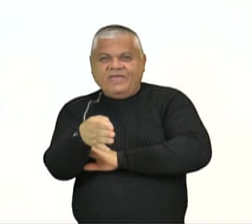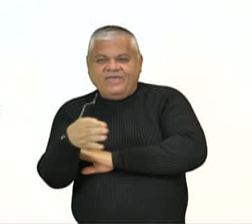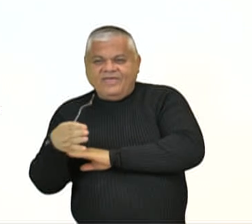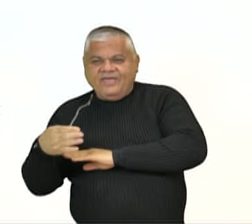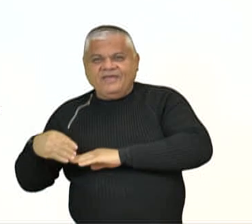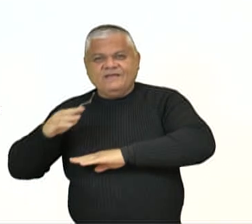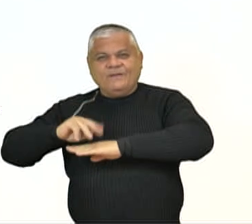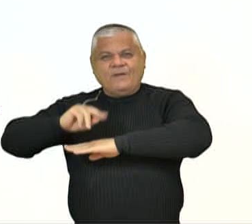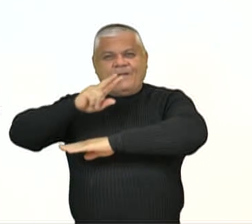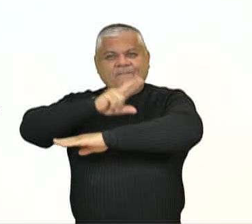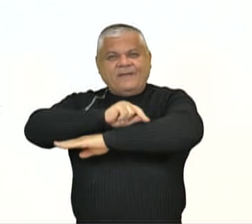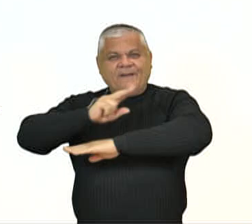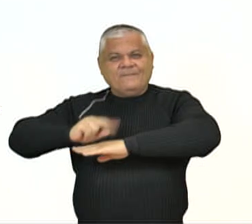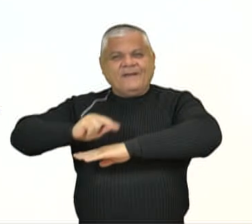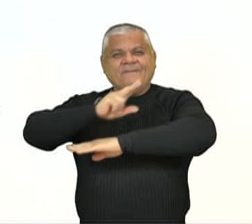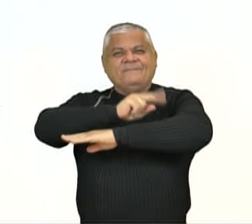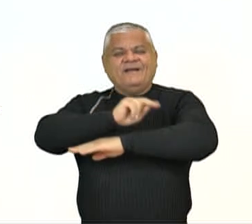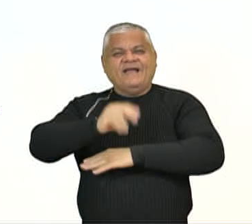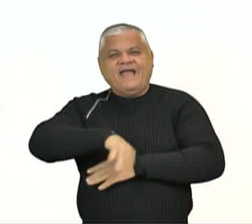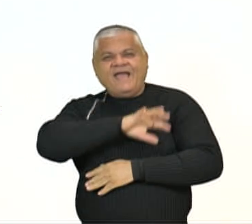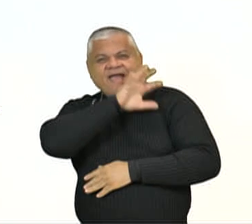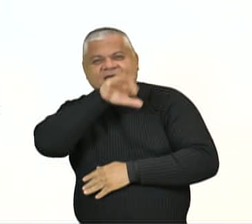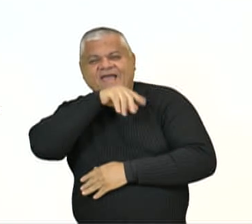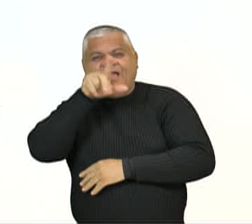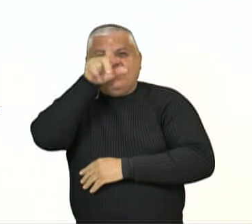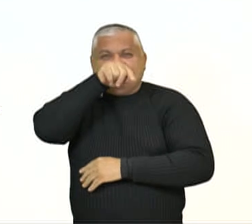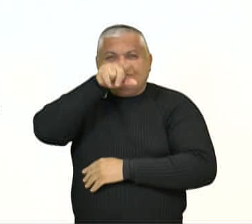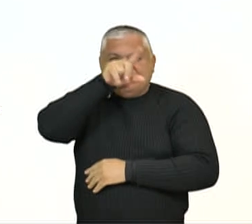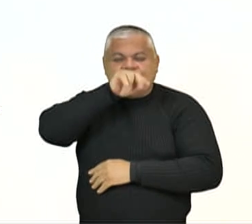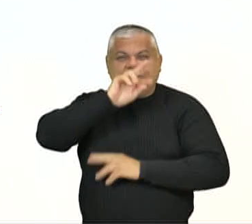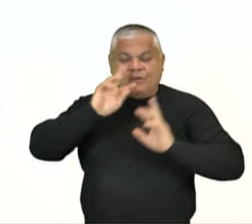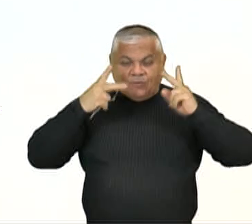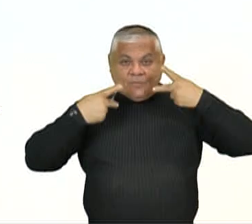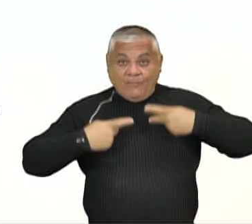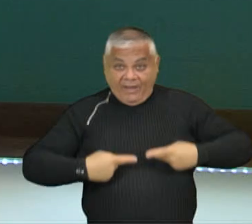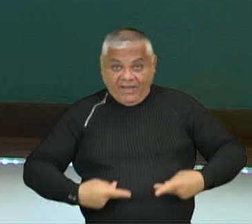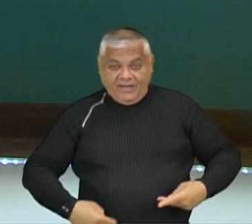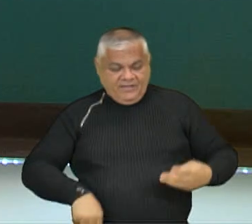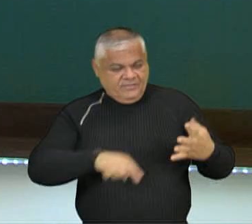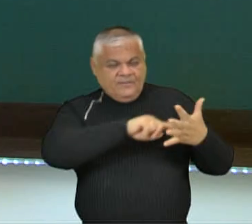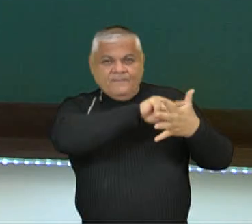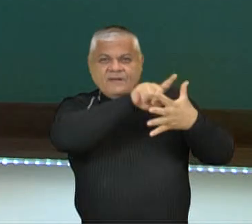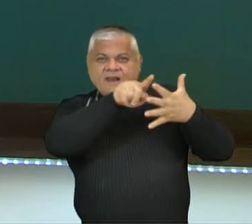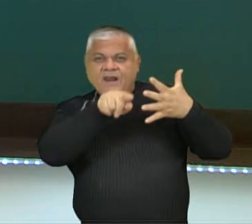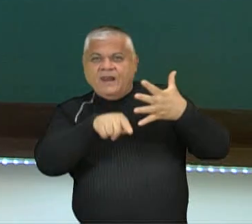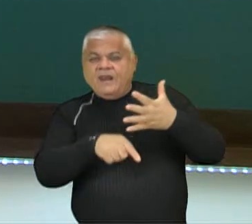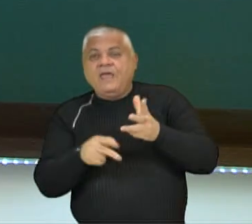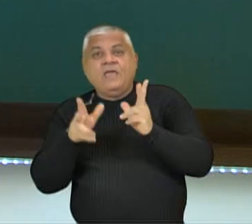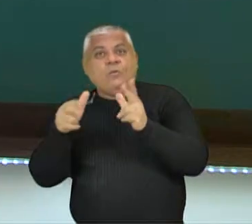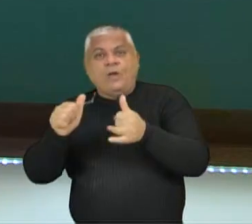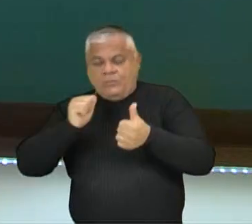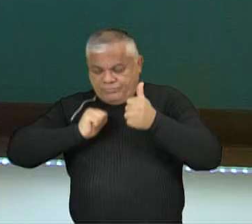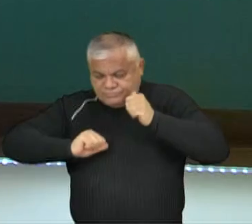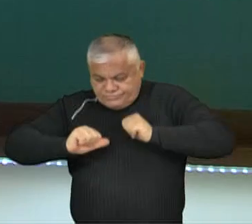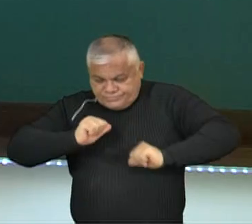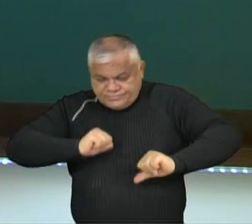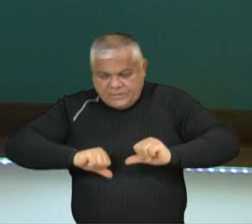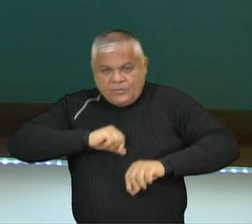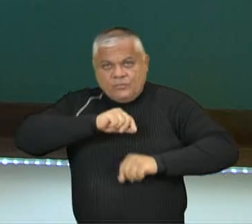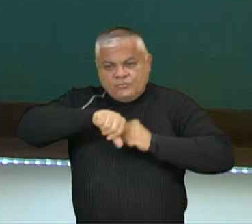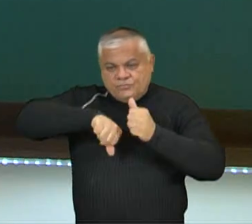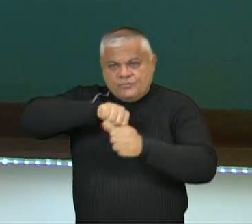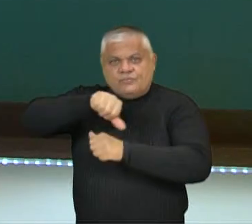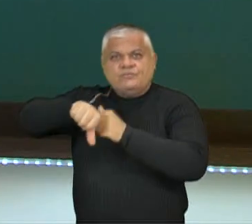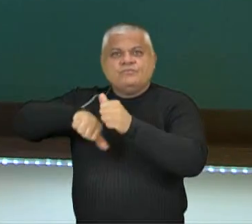anfíbios, répteis, aves e humanos, eles começam a se desenvolver com a mesma morfologia e organização. Mas com